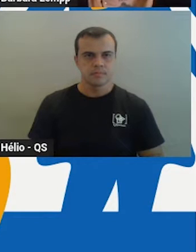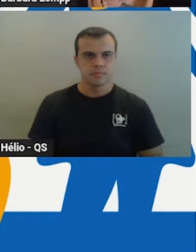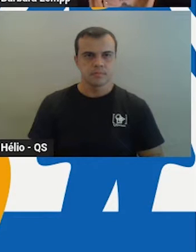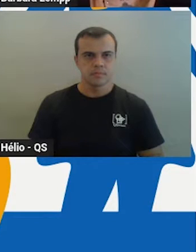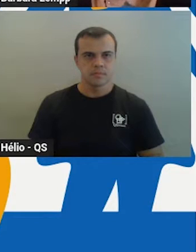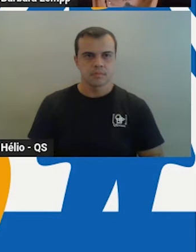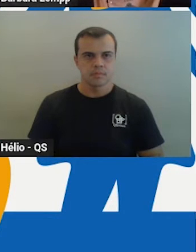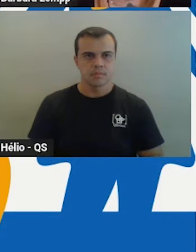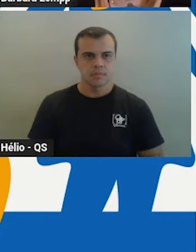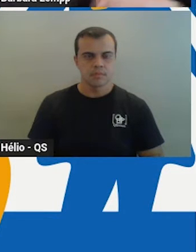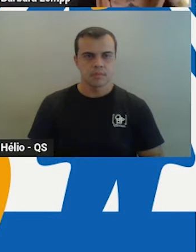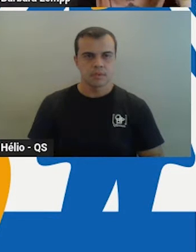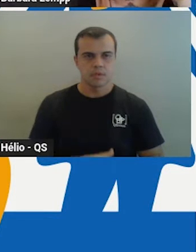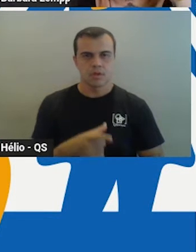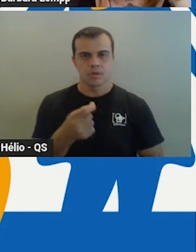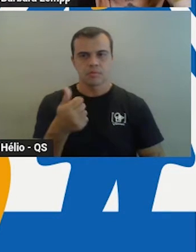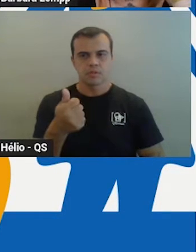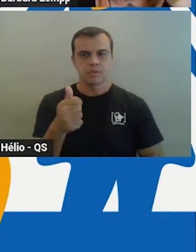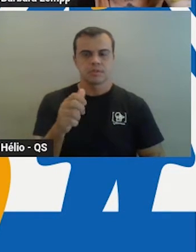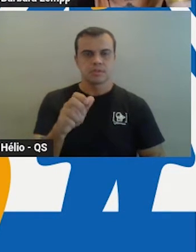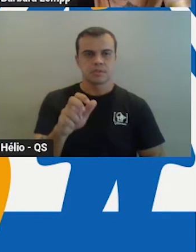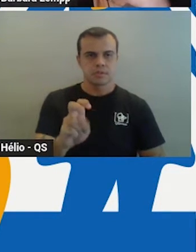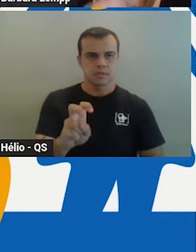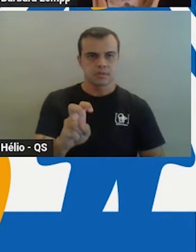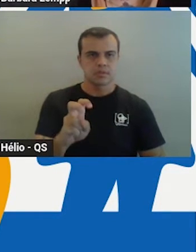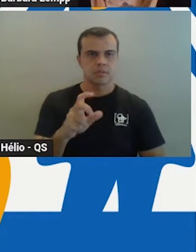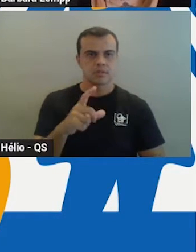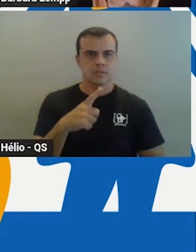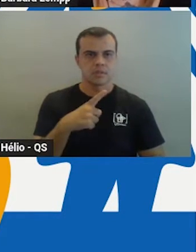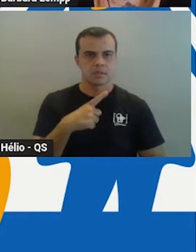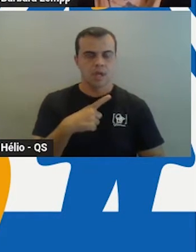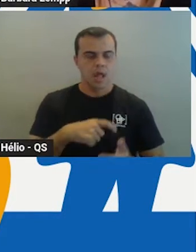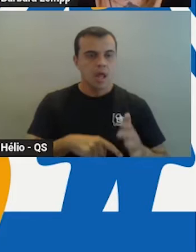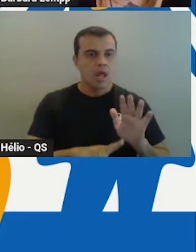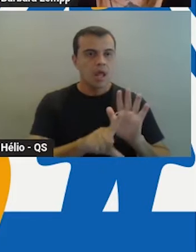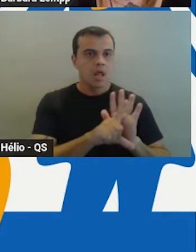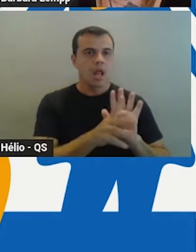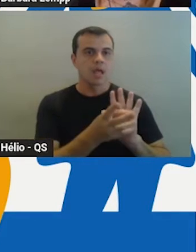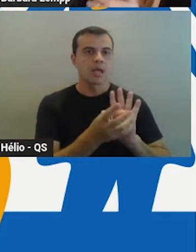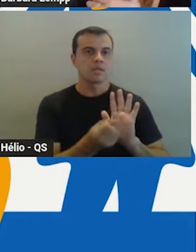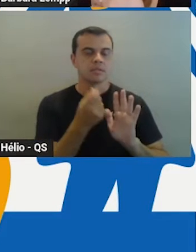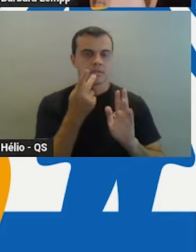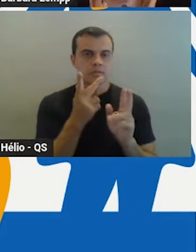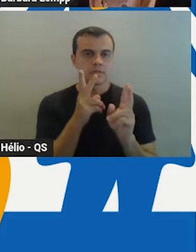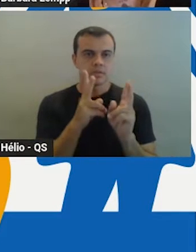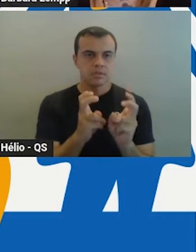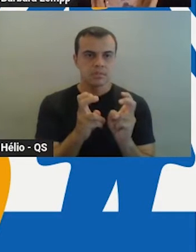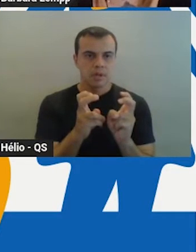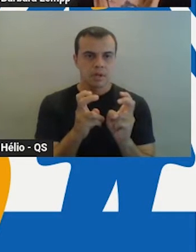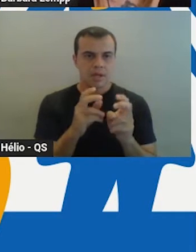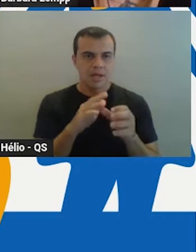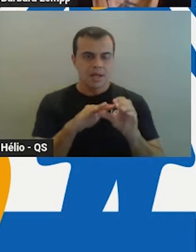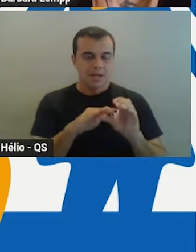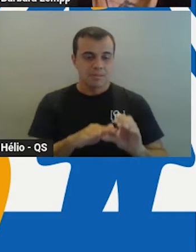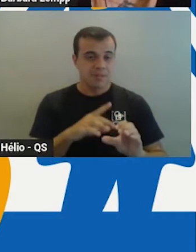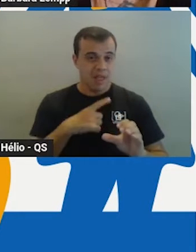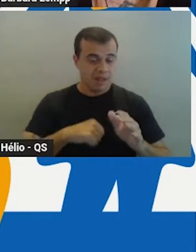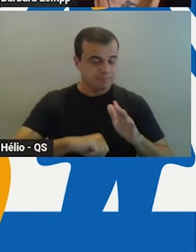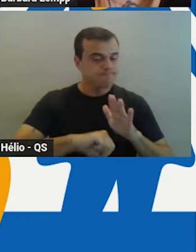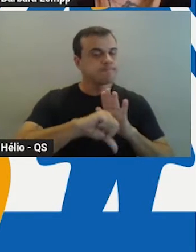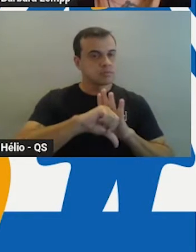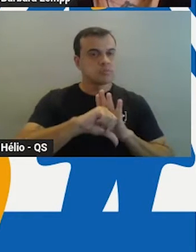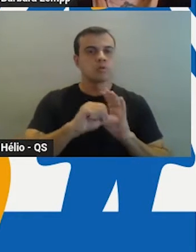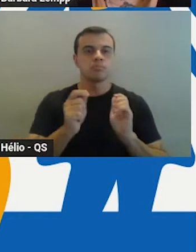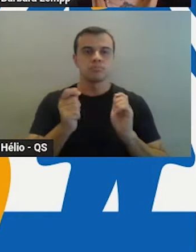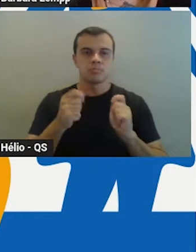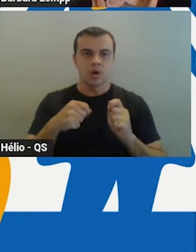E também, em 2015, foi promulgada essa lei, né, que fala que o capacitismo é crime, que pode